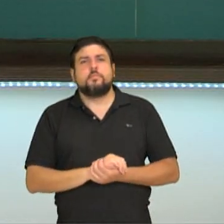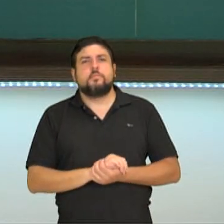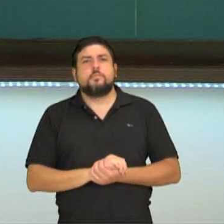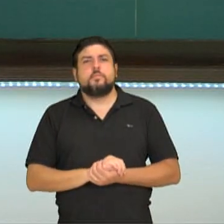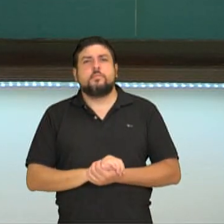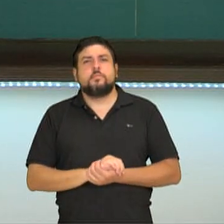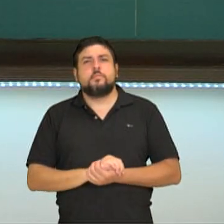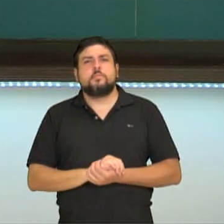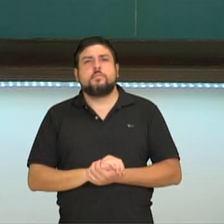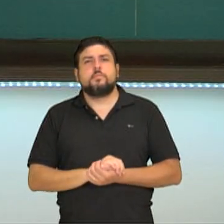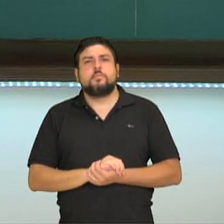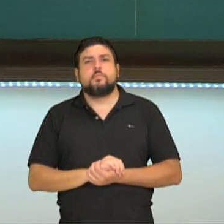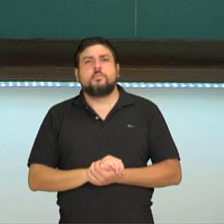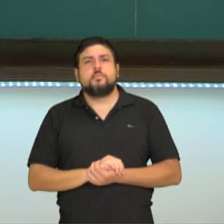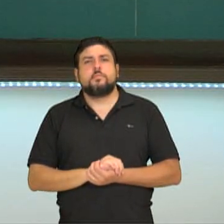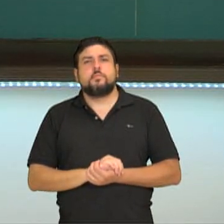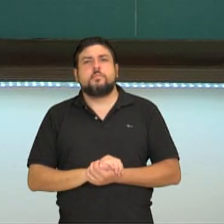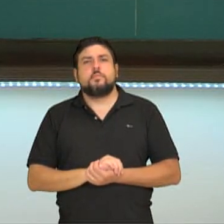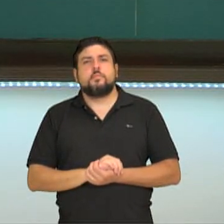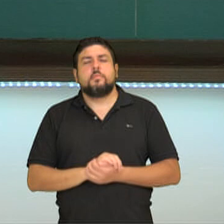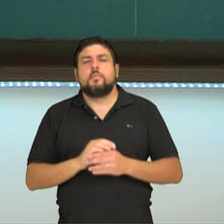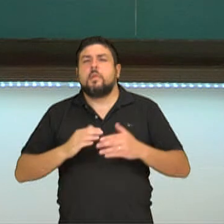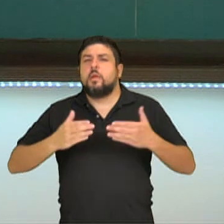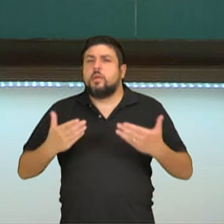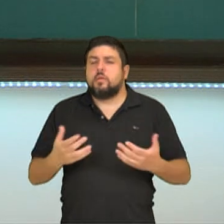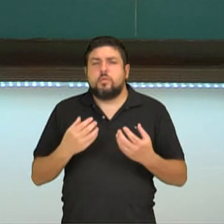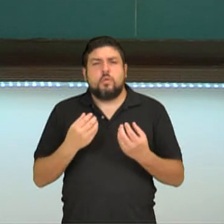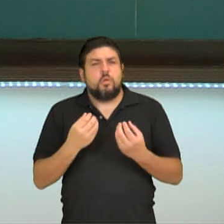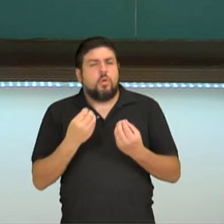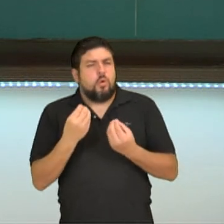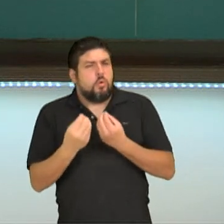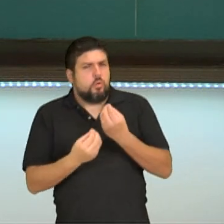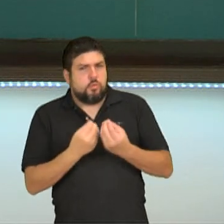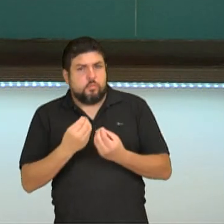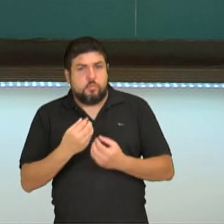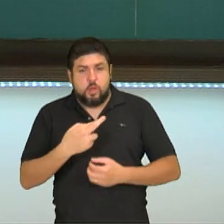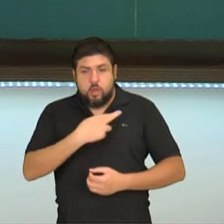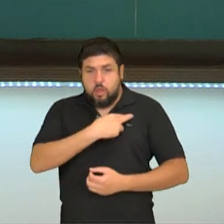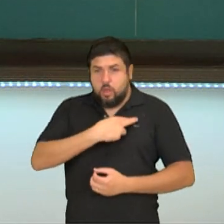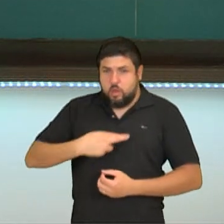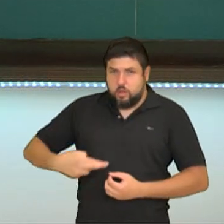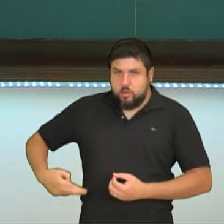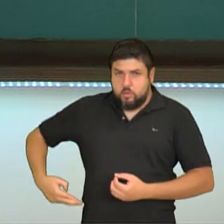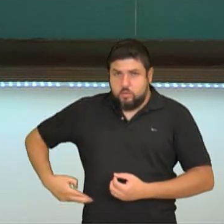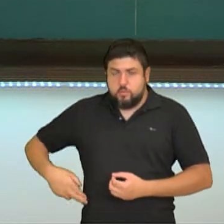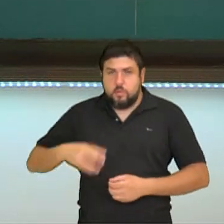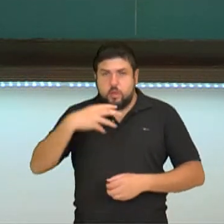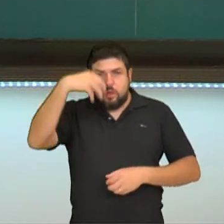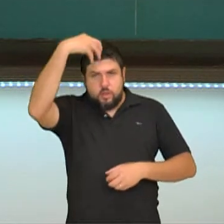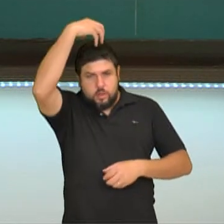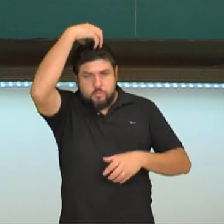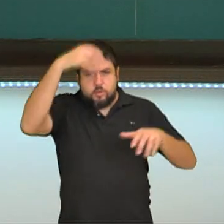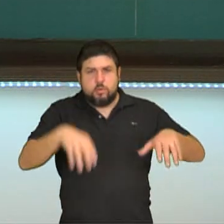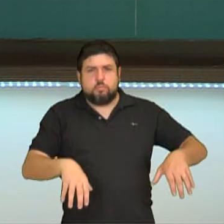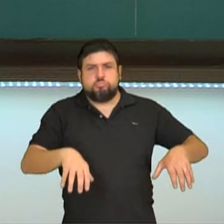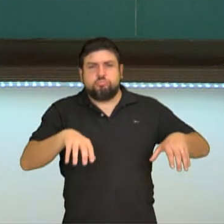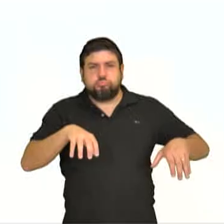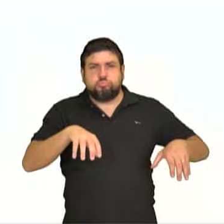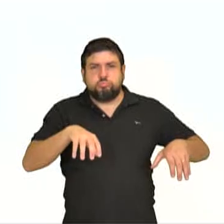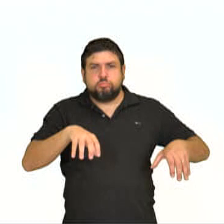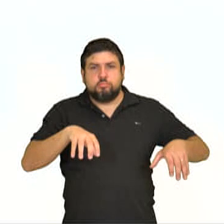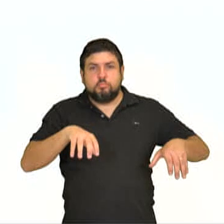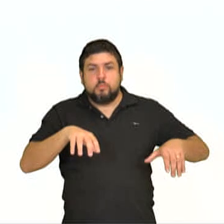Então, como a Roma Antiga ela deixa de ser uma monarquia e ela passa a ser uma